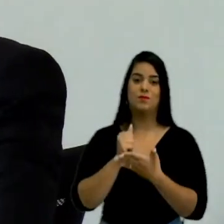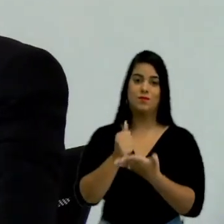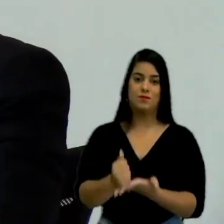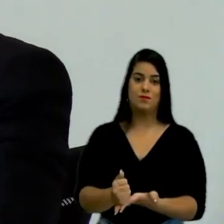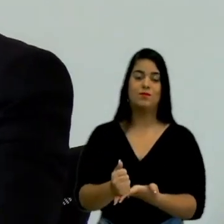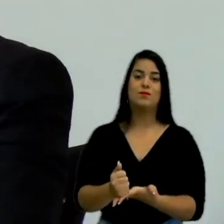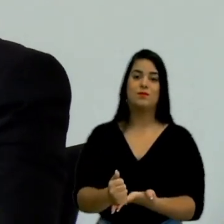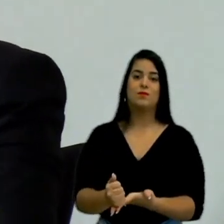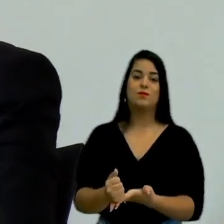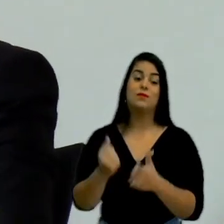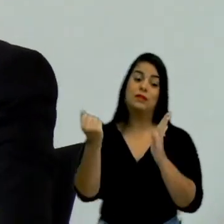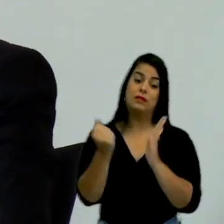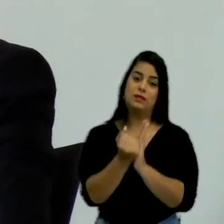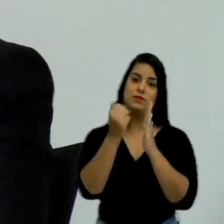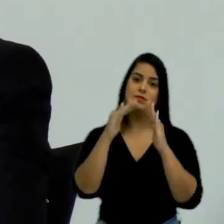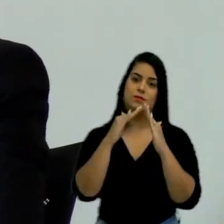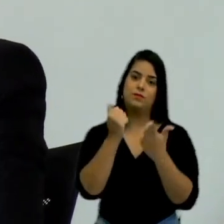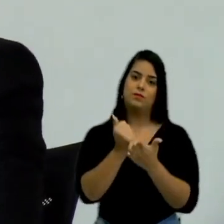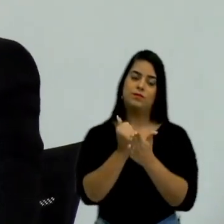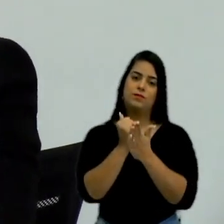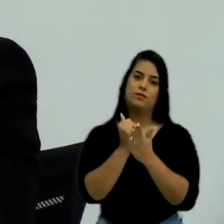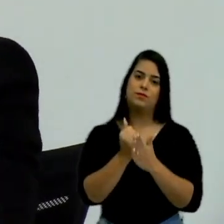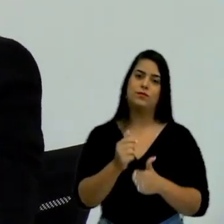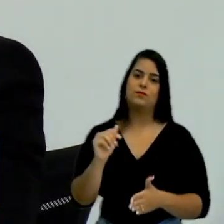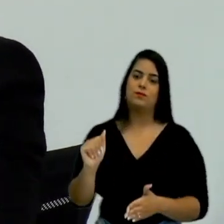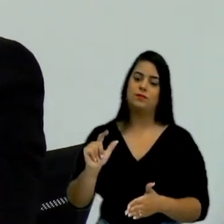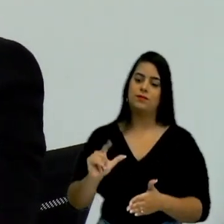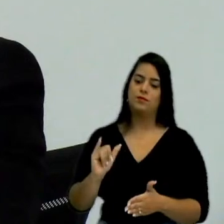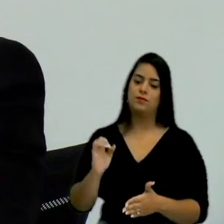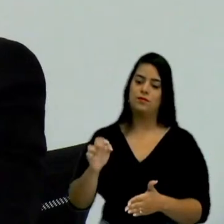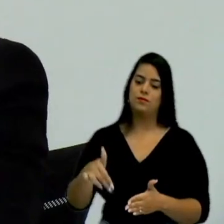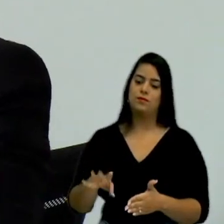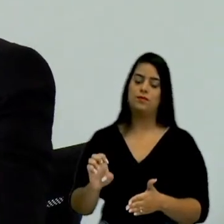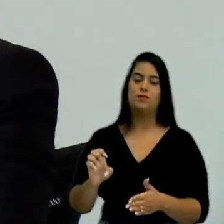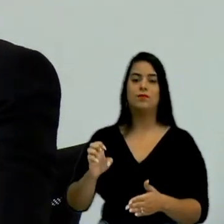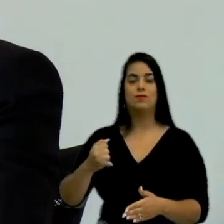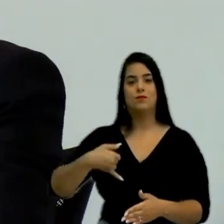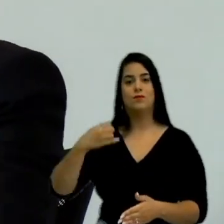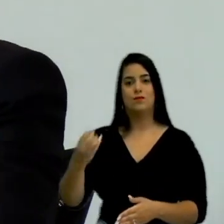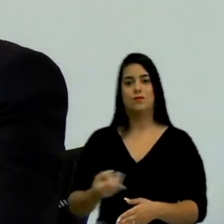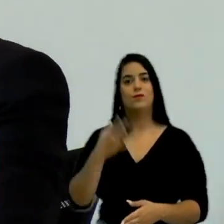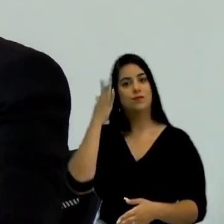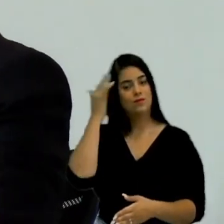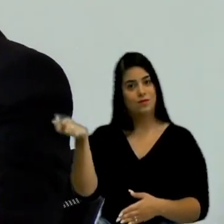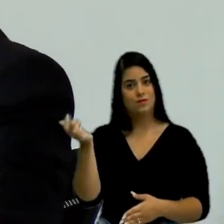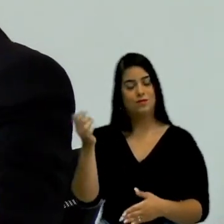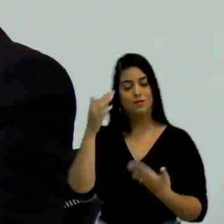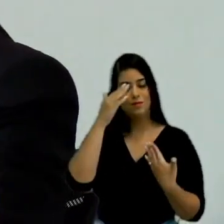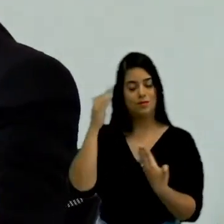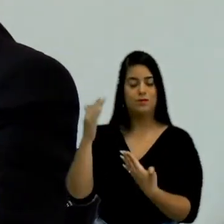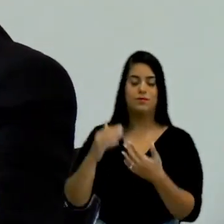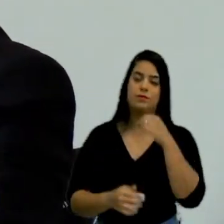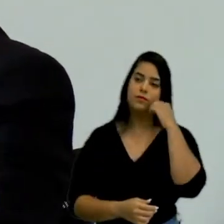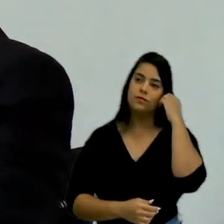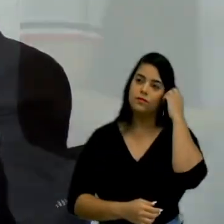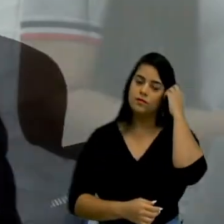verdade, da Central de Marcação, Aline Valença, a qual completa a idade nova no dia de amanhã. Muito obrigado.